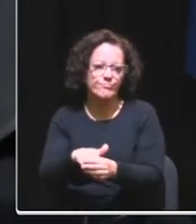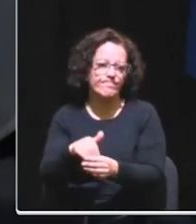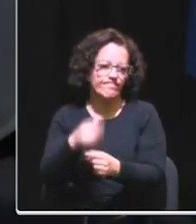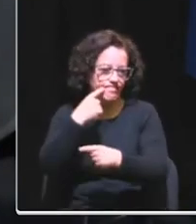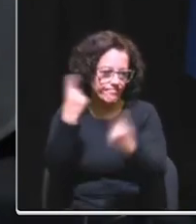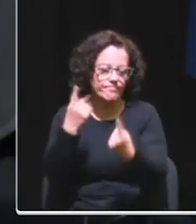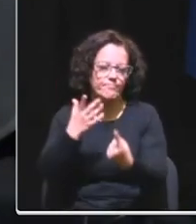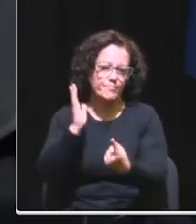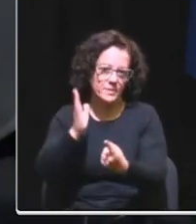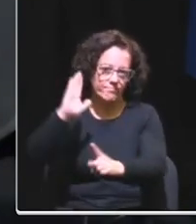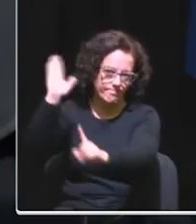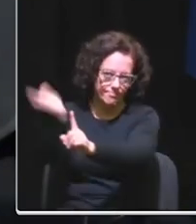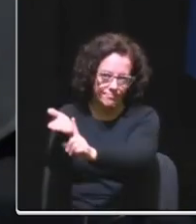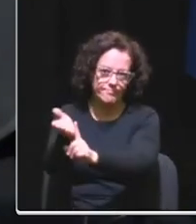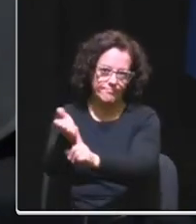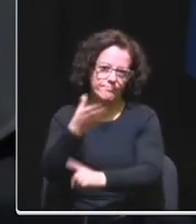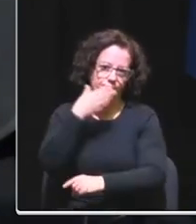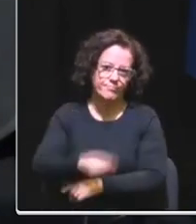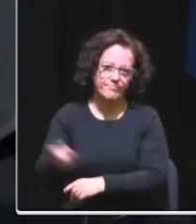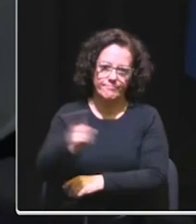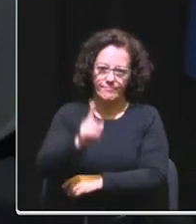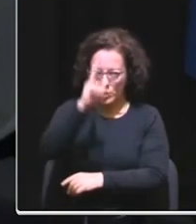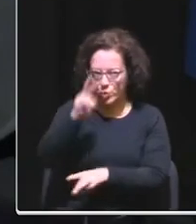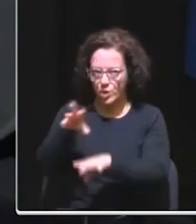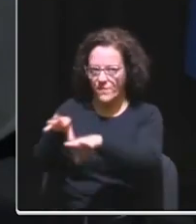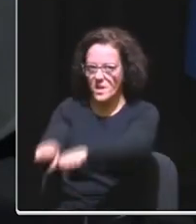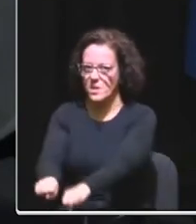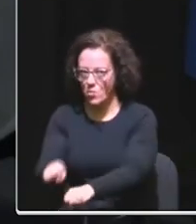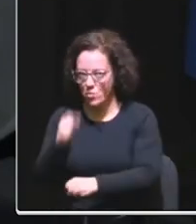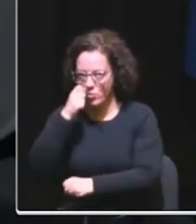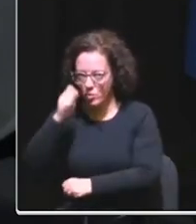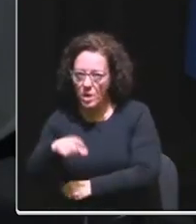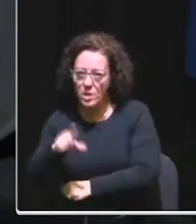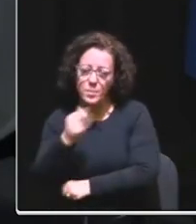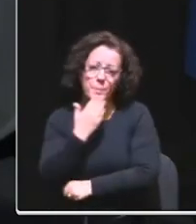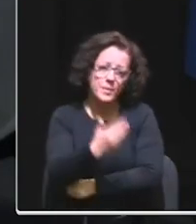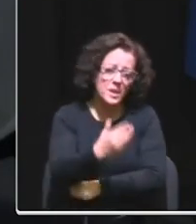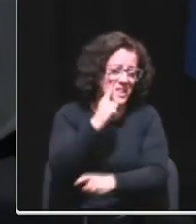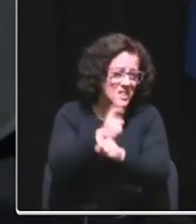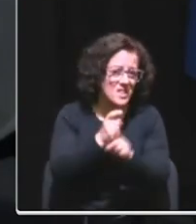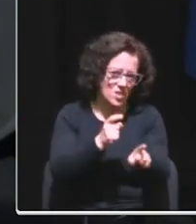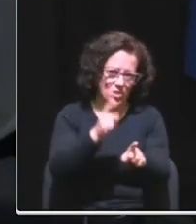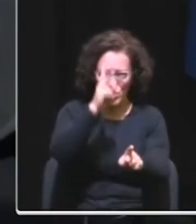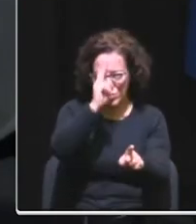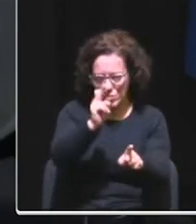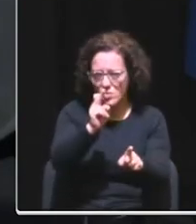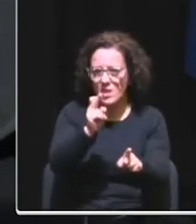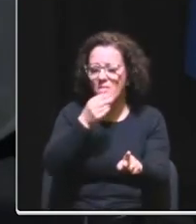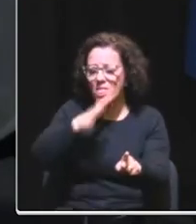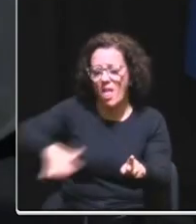sem qualquer tipo de reservas, a invasão da Ucrânia, exigir e pedir à Rússia que saia do território